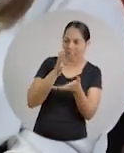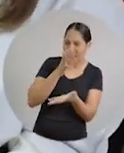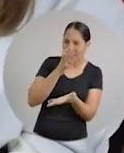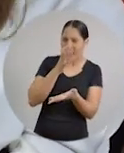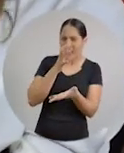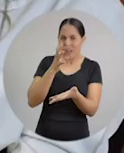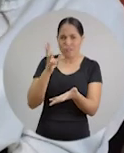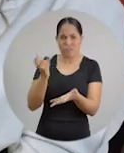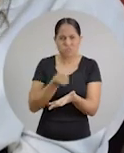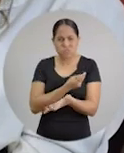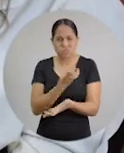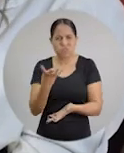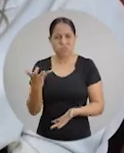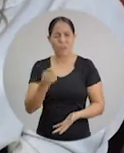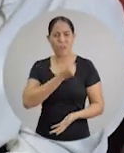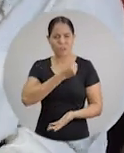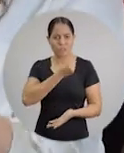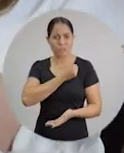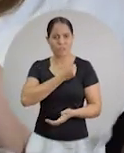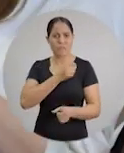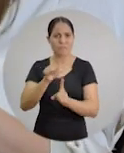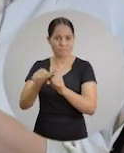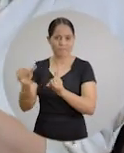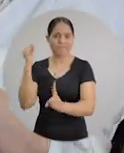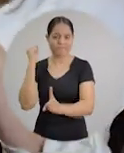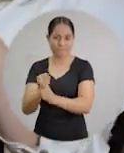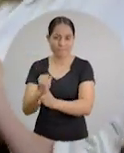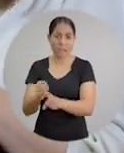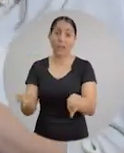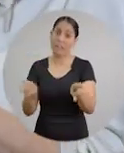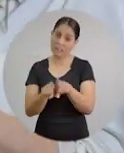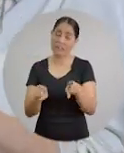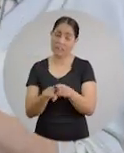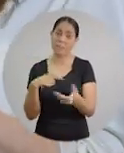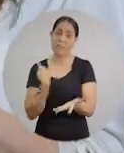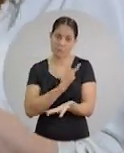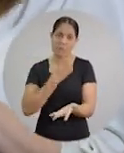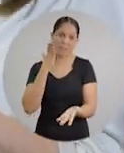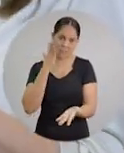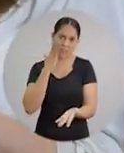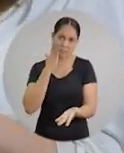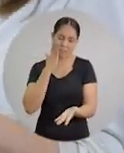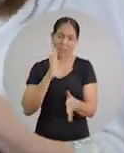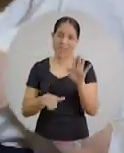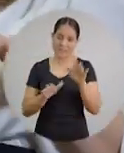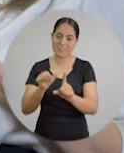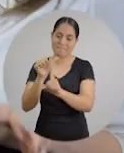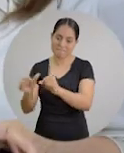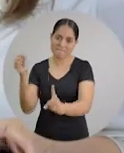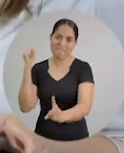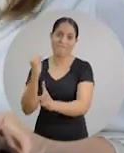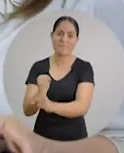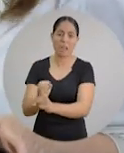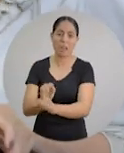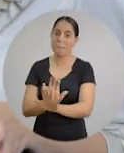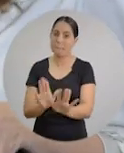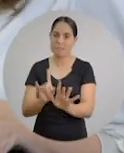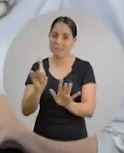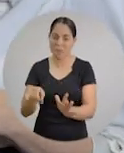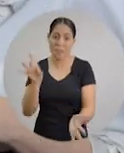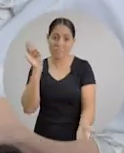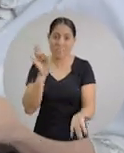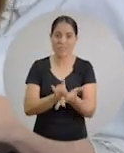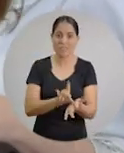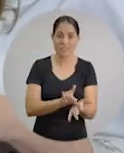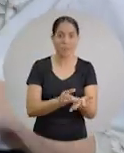os números alarmantes de feminicídios, mesmo considerando que a gente sabe que muitas vezes é feminicídio, mas não é